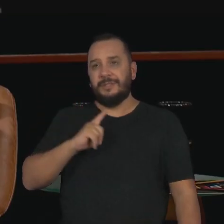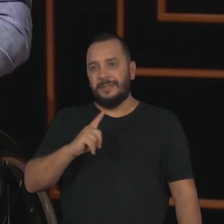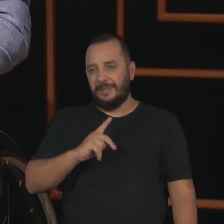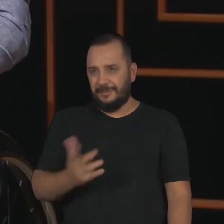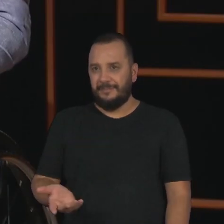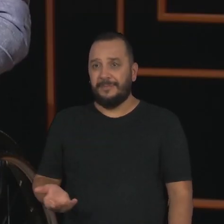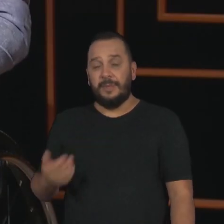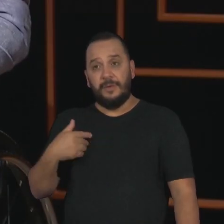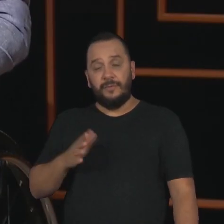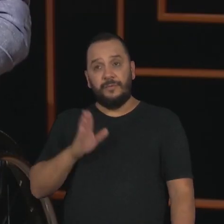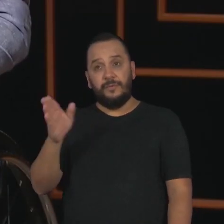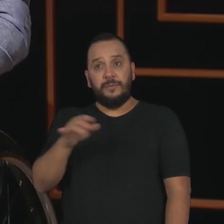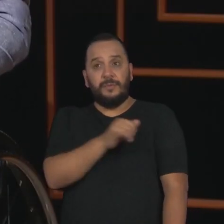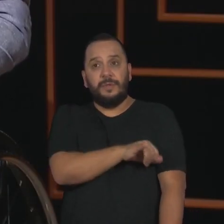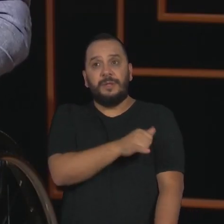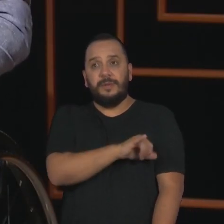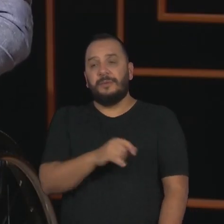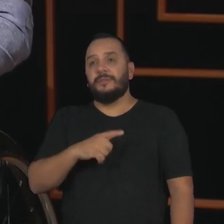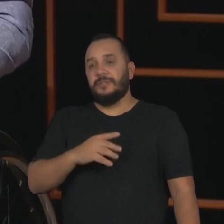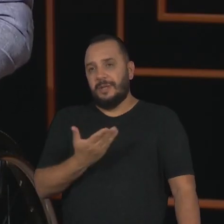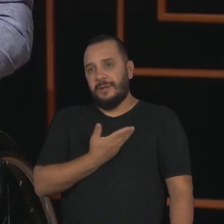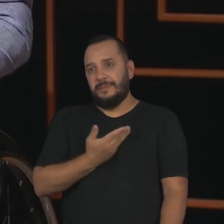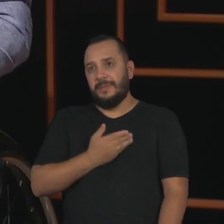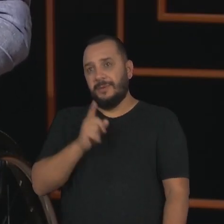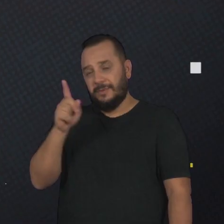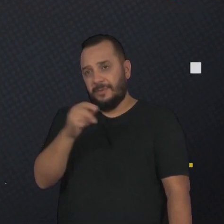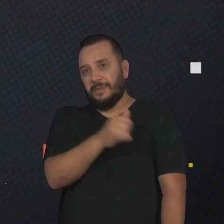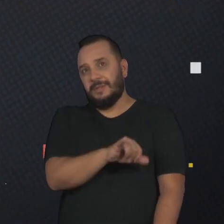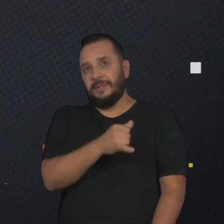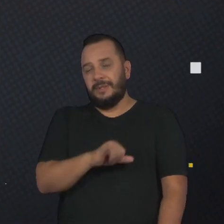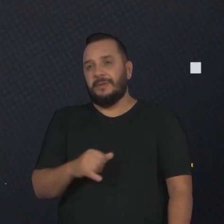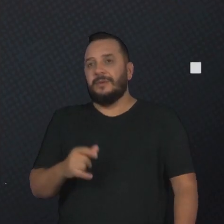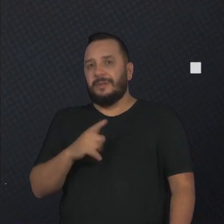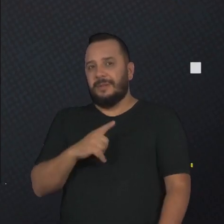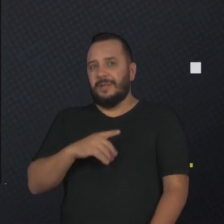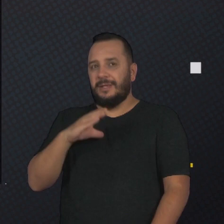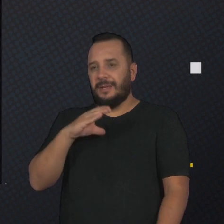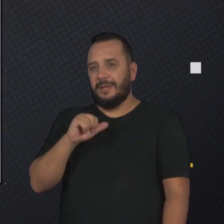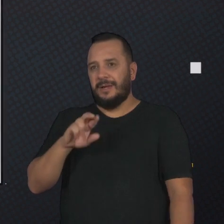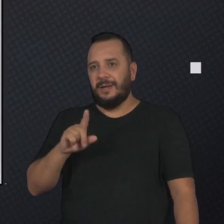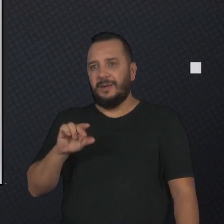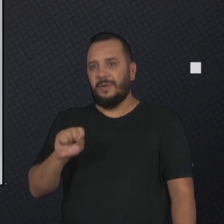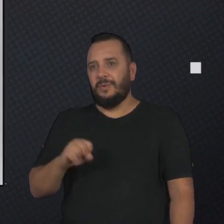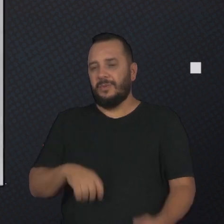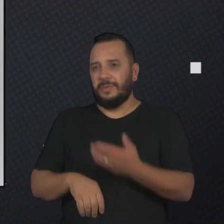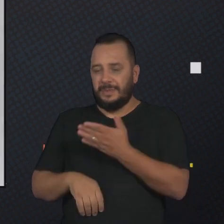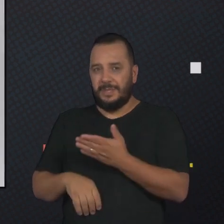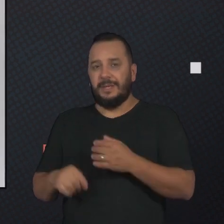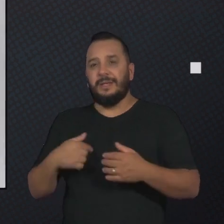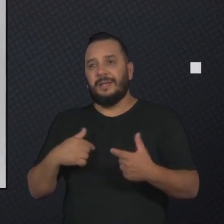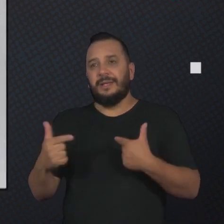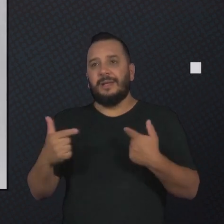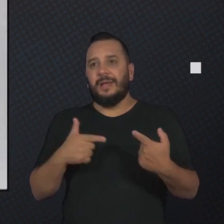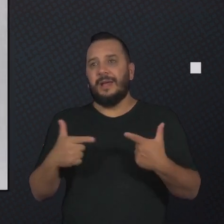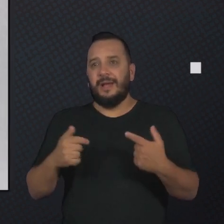muito para o Rio, porque eu tinha um grande amigo no Rio, que era o Carlos Scliar, que tinha feito a guerra junto com meu